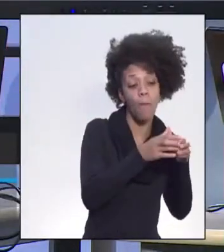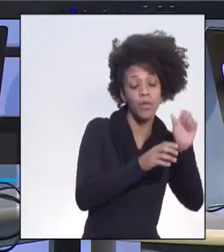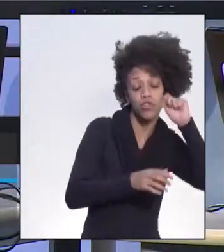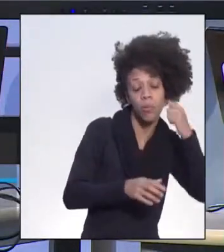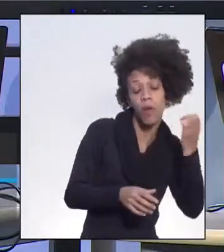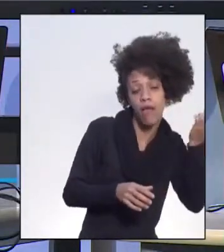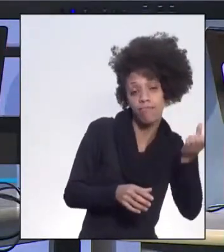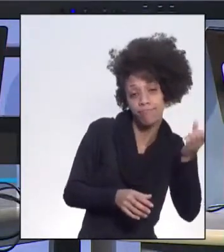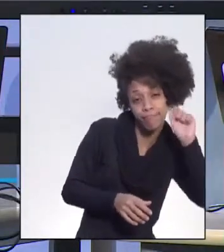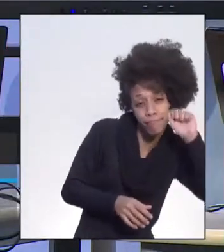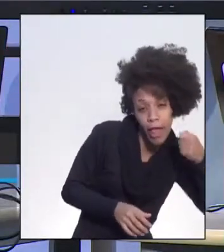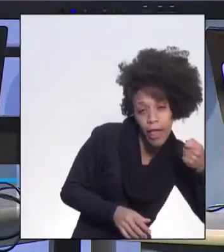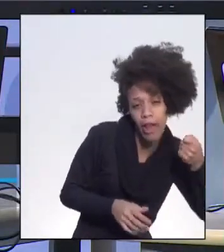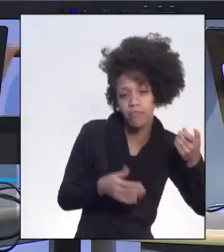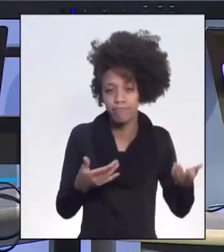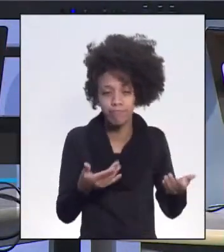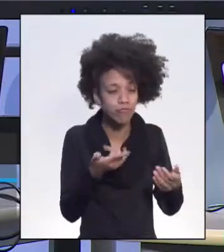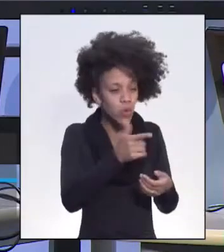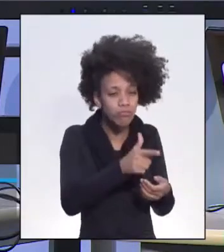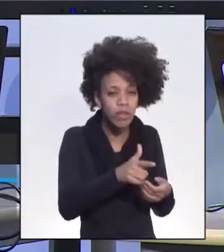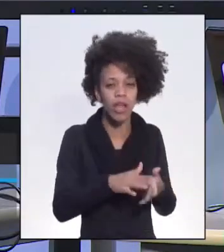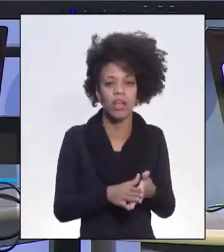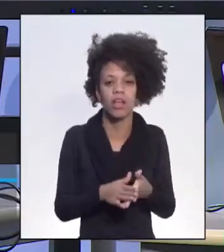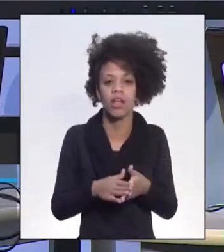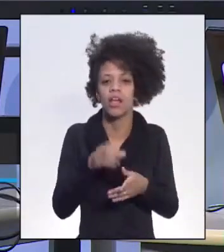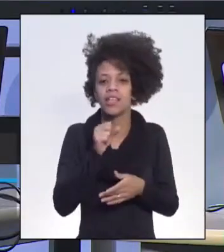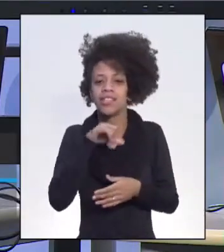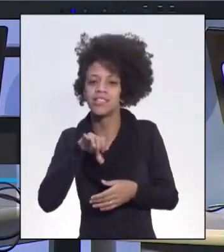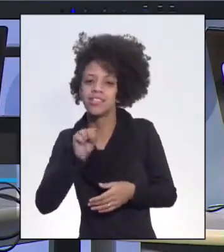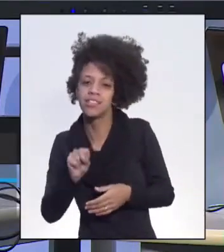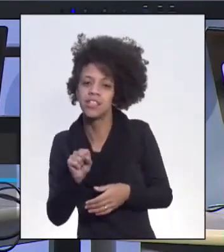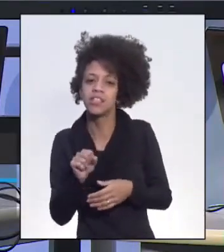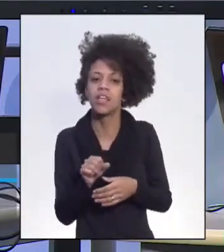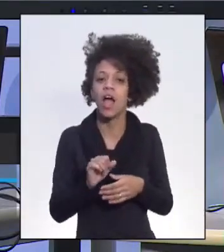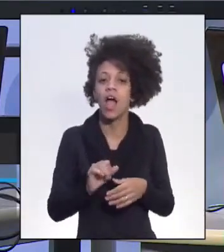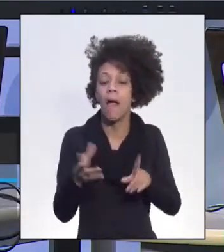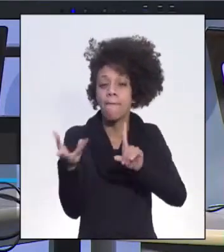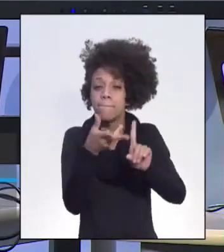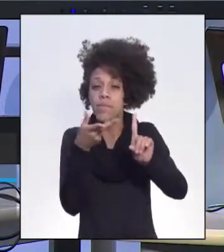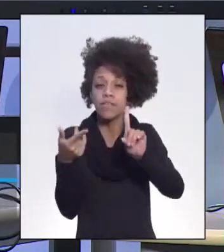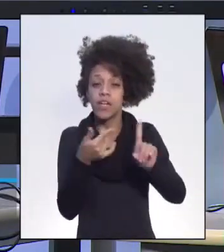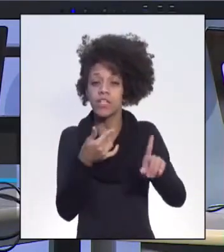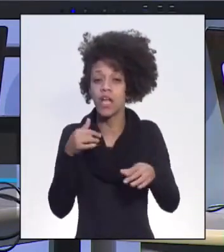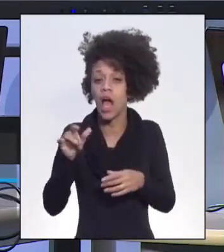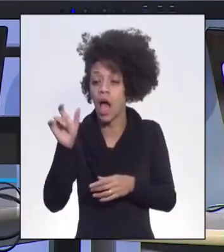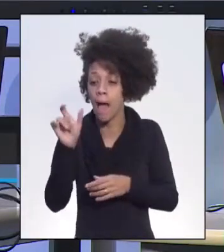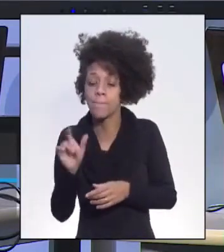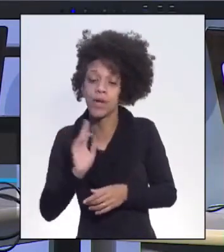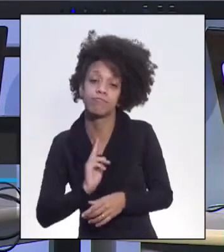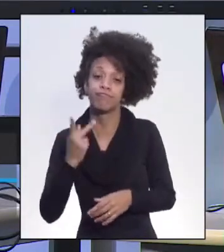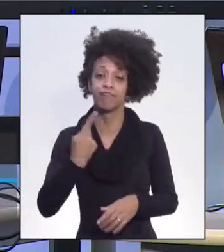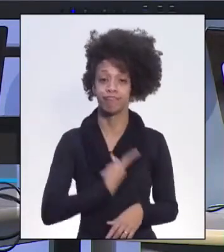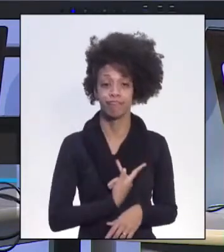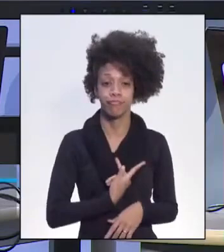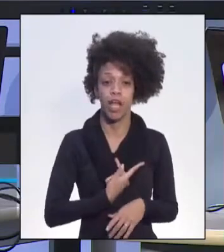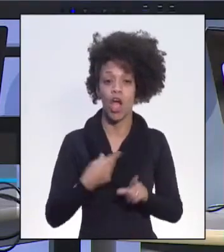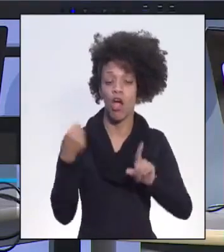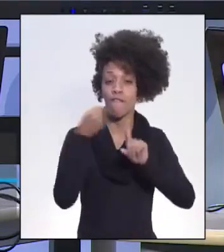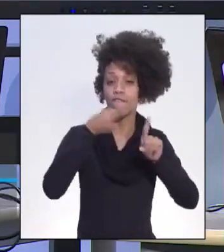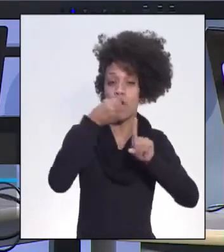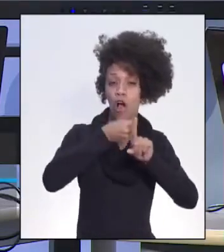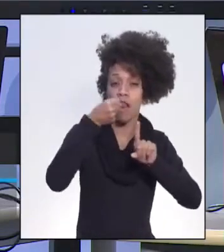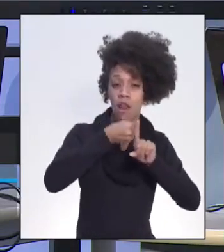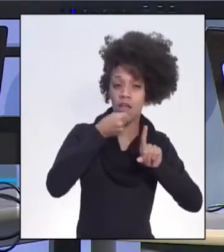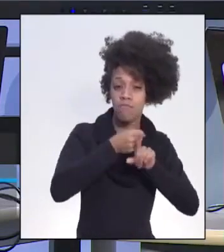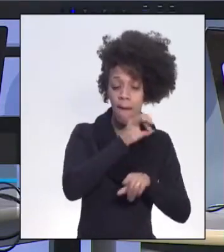negras. Mulheres cis possuem privilégios em relação às mulheres trans. O nível de violência